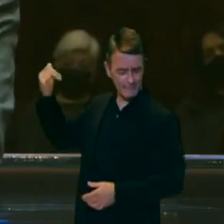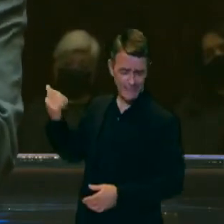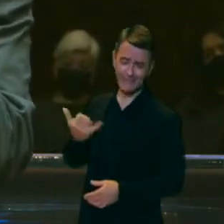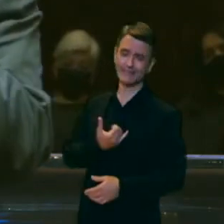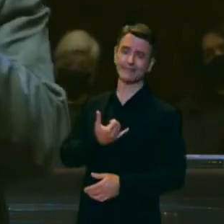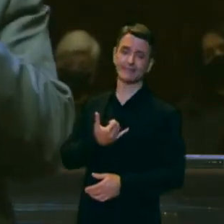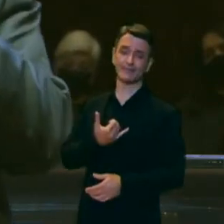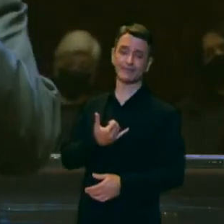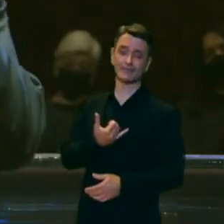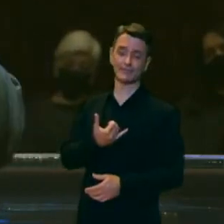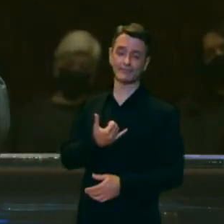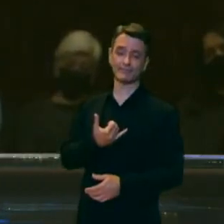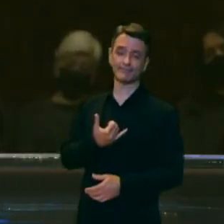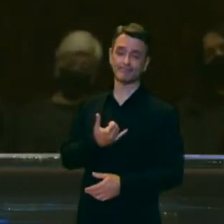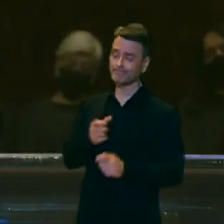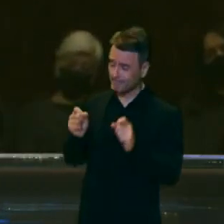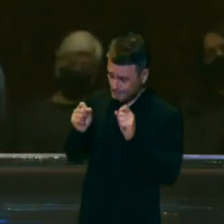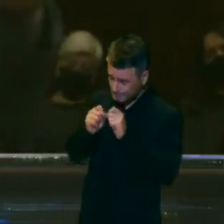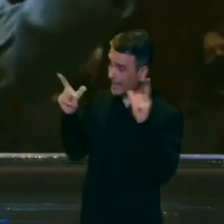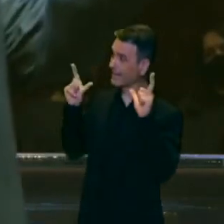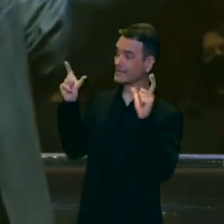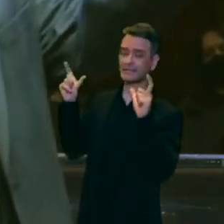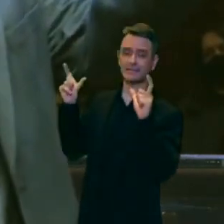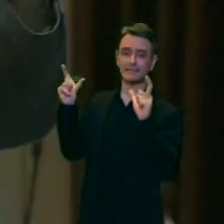aí, acorda.